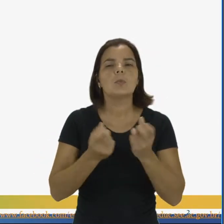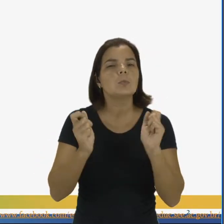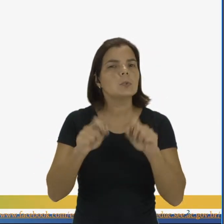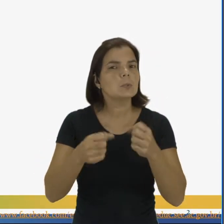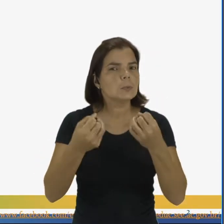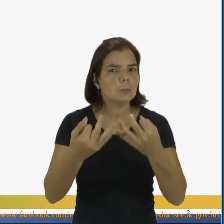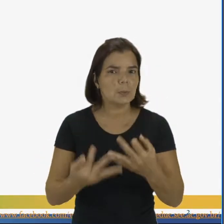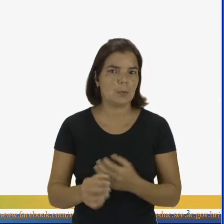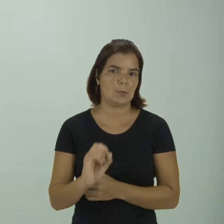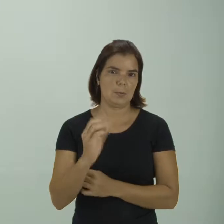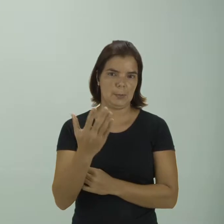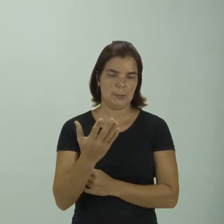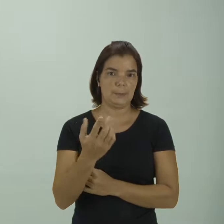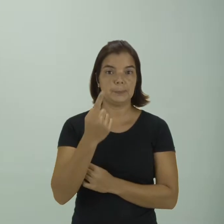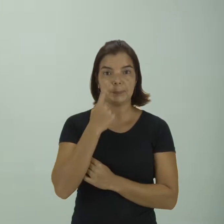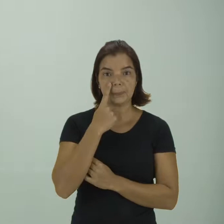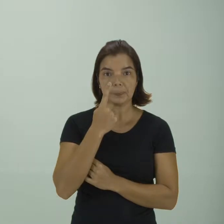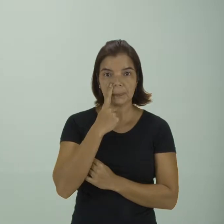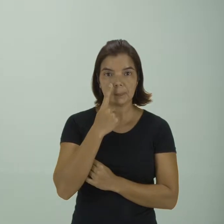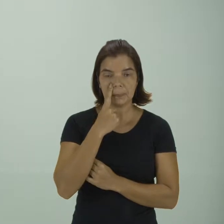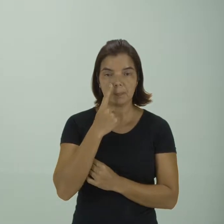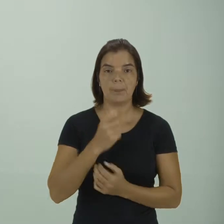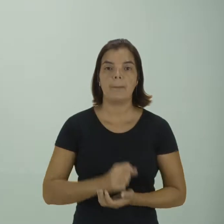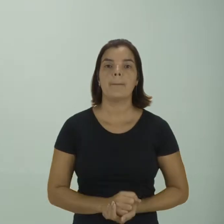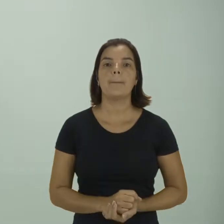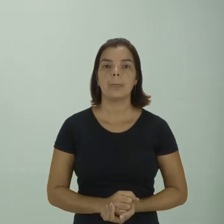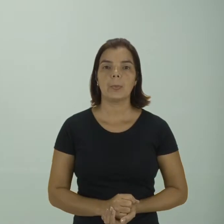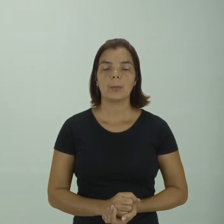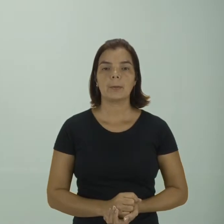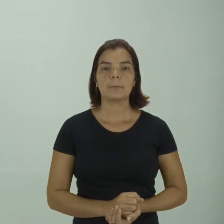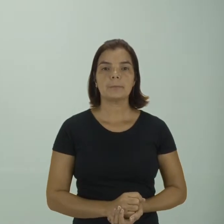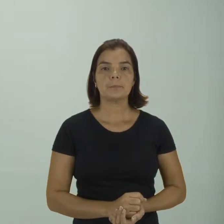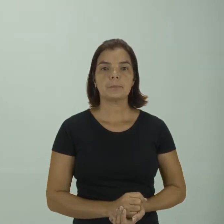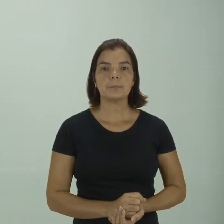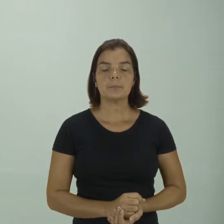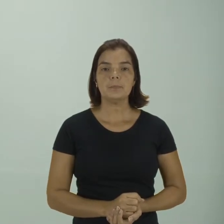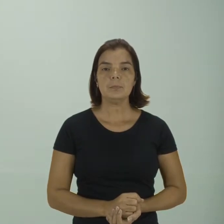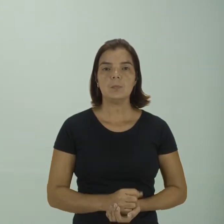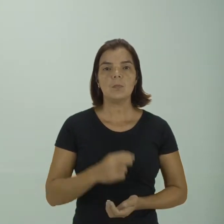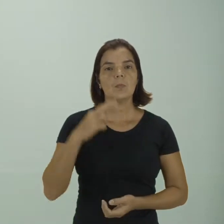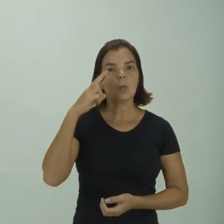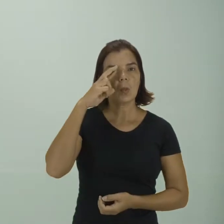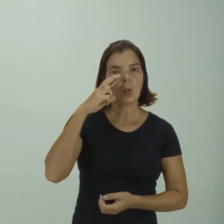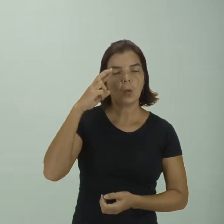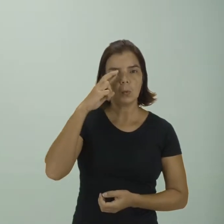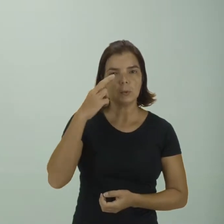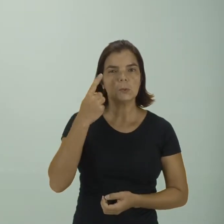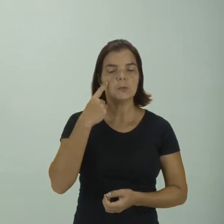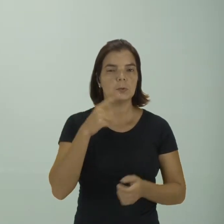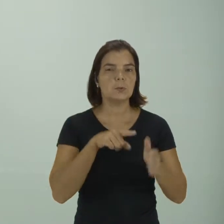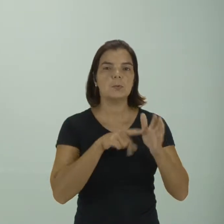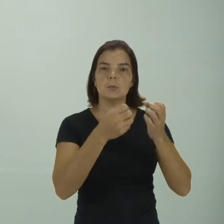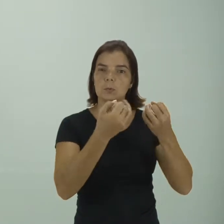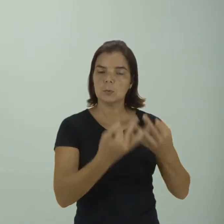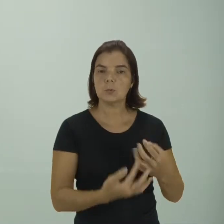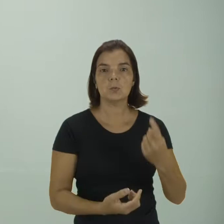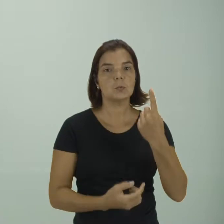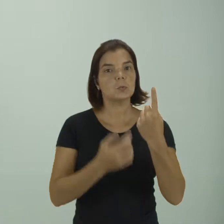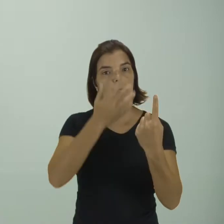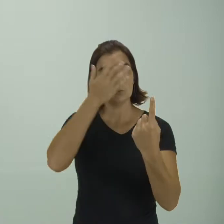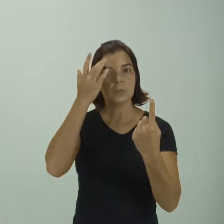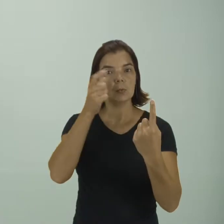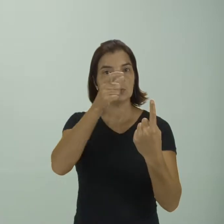aconteceu? Então, pessoal, preste atenção em mim agora, por favor. Observem essa situação, então. Uma